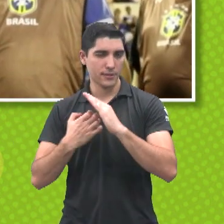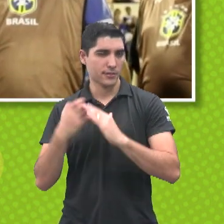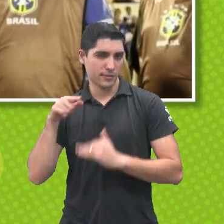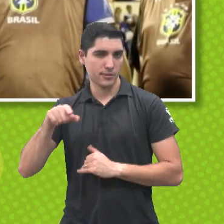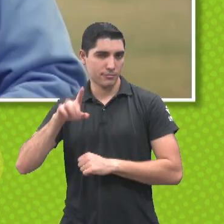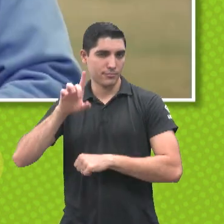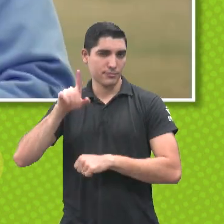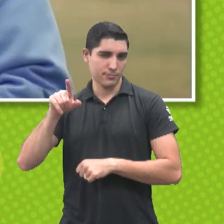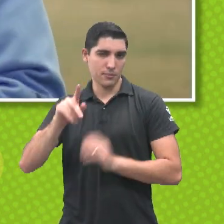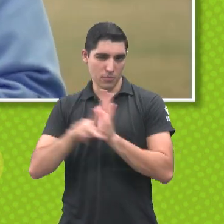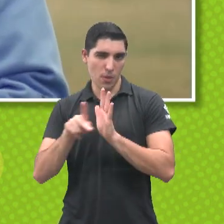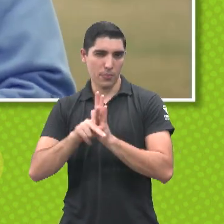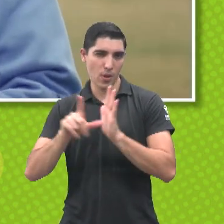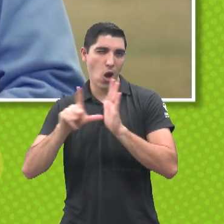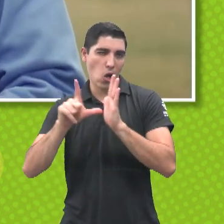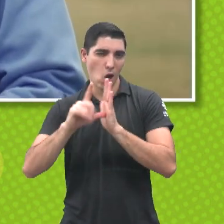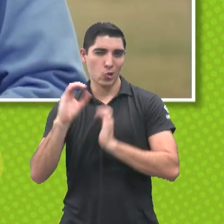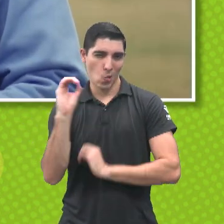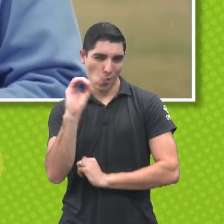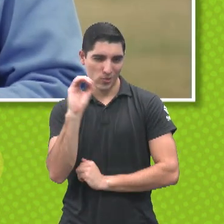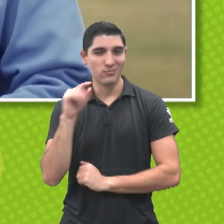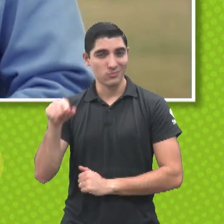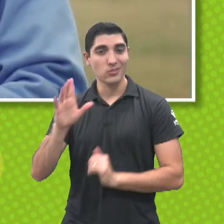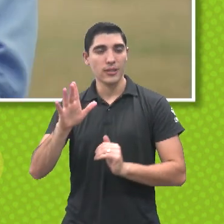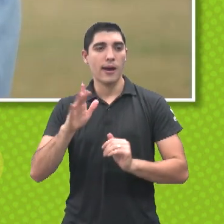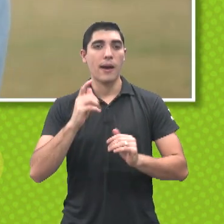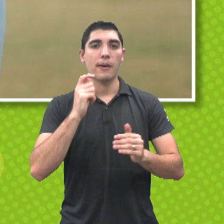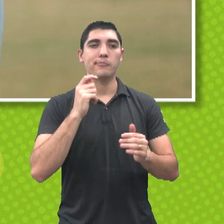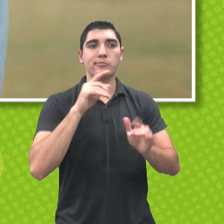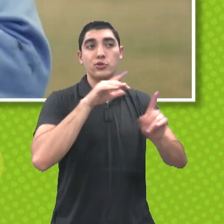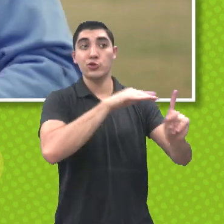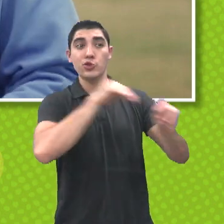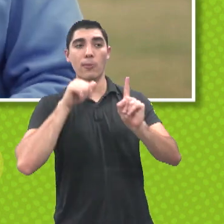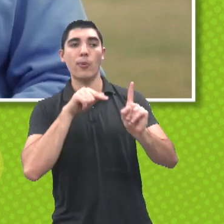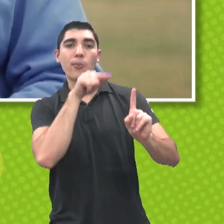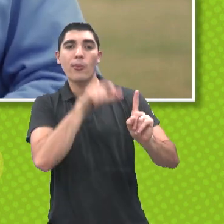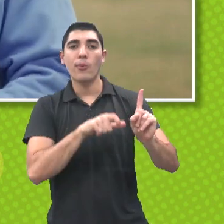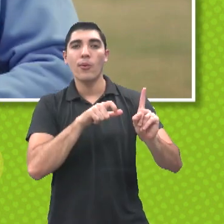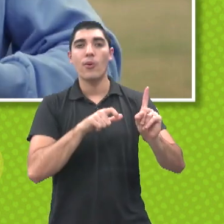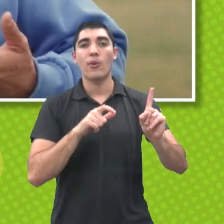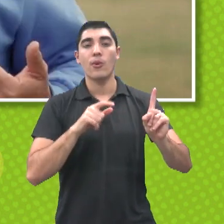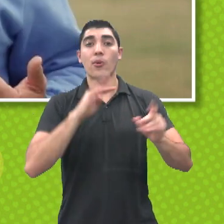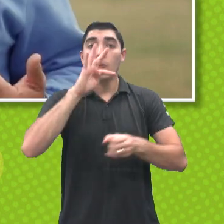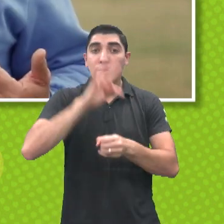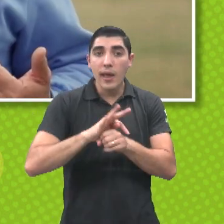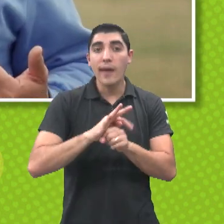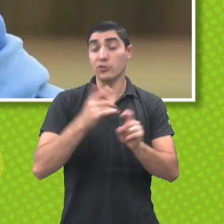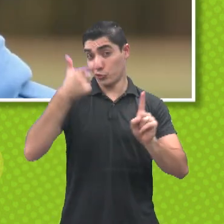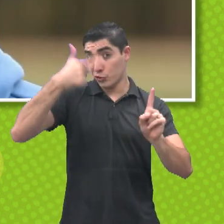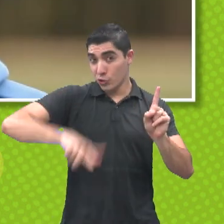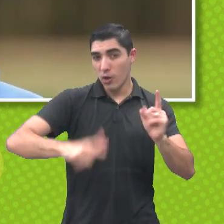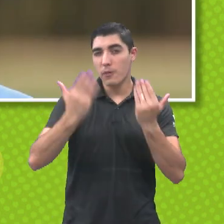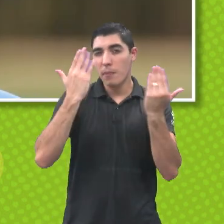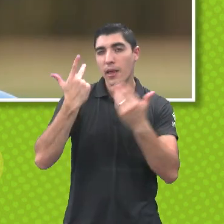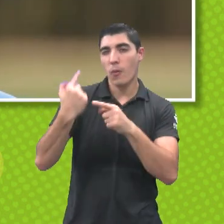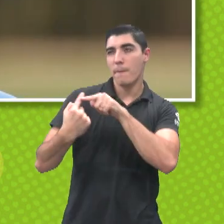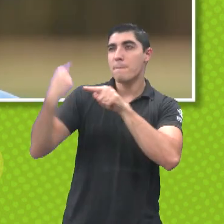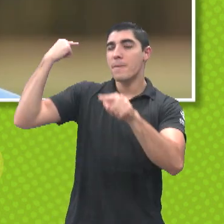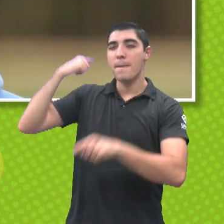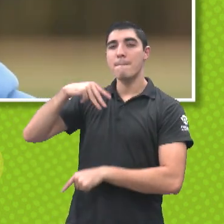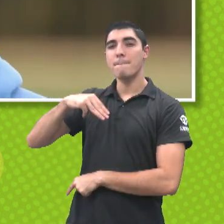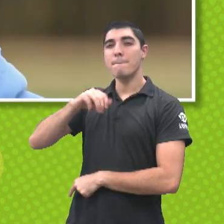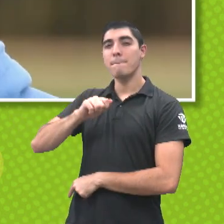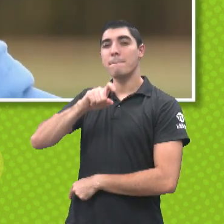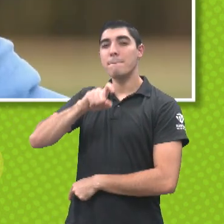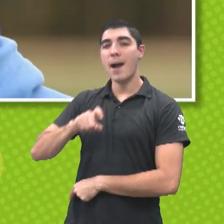lá em 2023, de apostar num técnico que não tinha um currículo tão bom enfim, apostou no Max Sandro lá